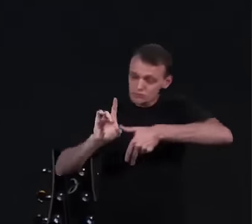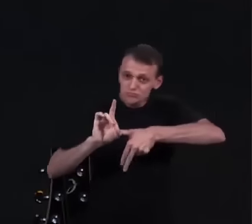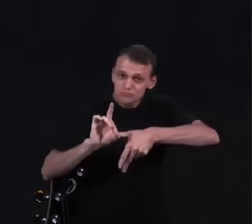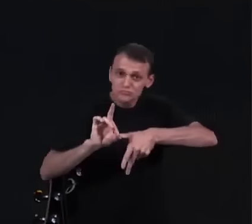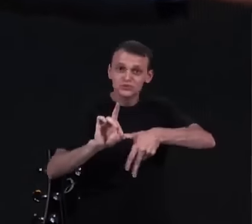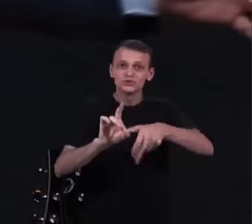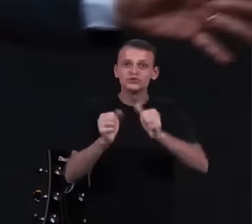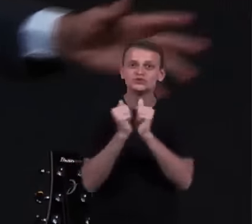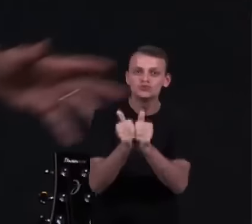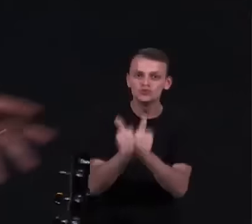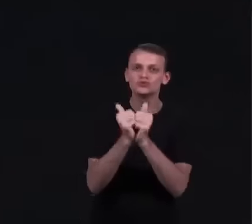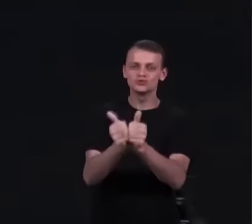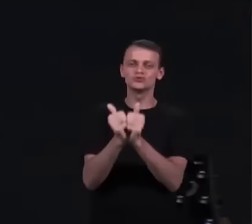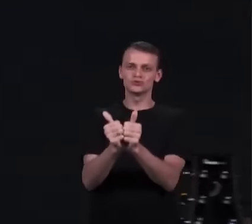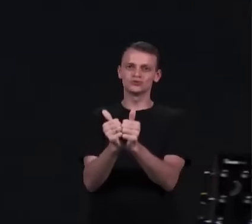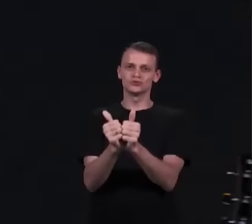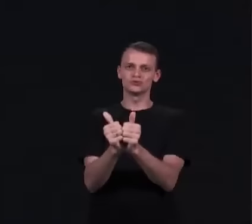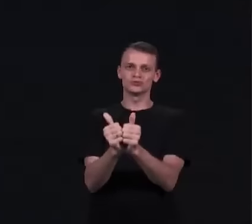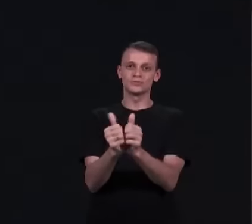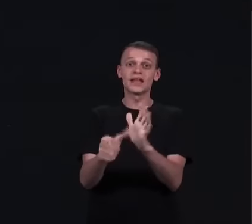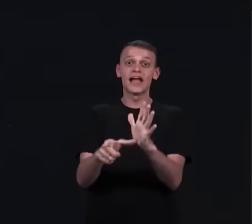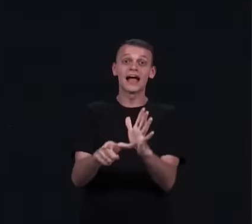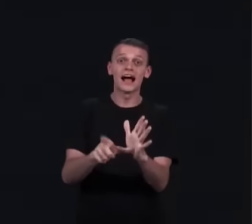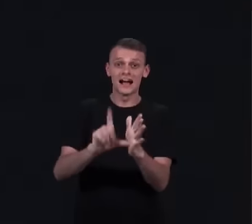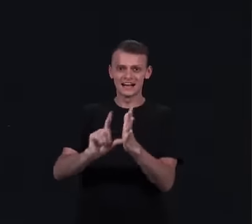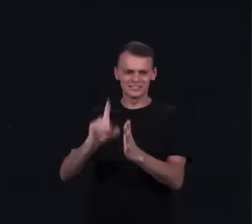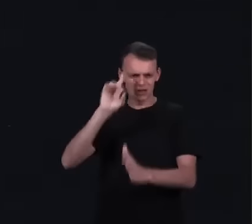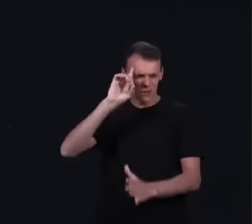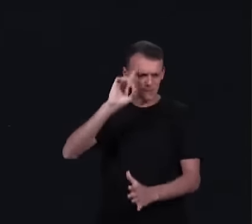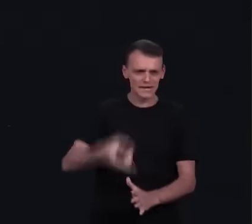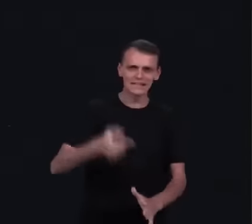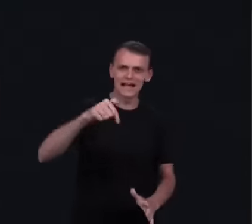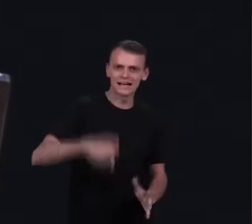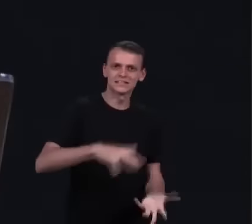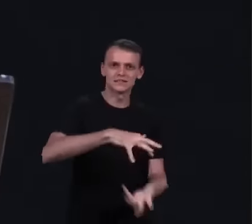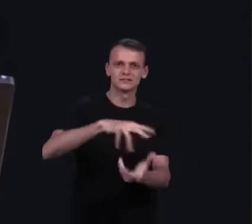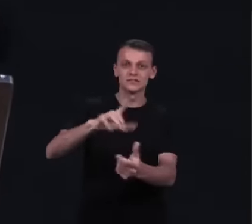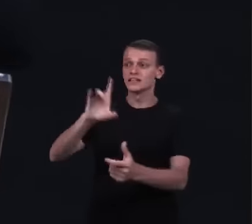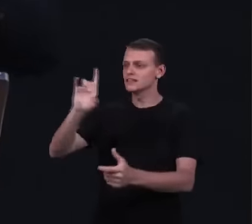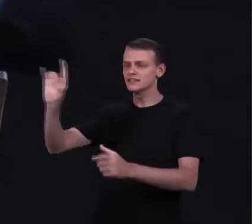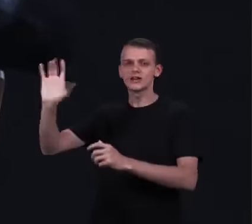Ele conspira por nós. Antes de nos mandar a esse mundo, Ele já